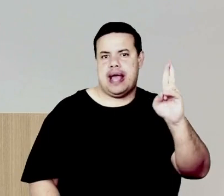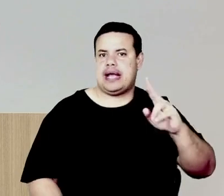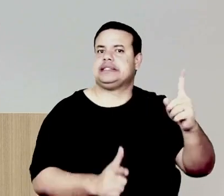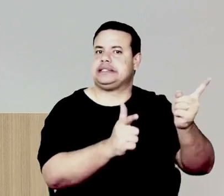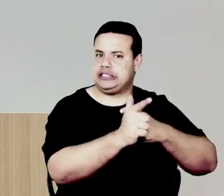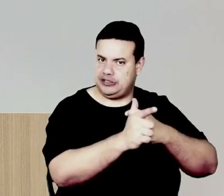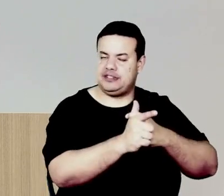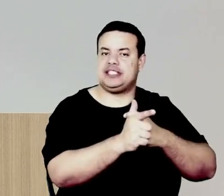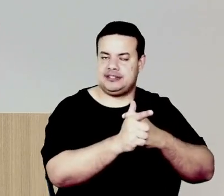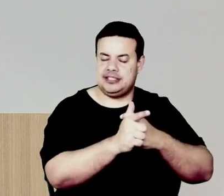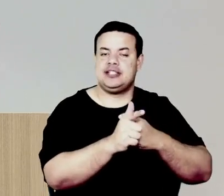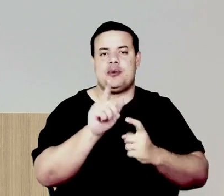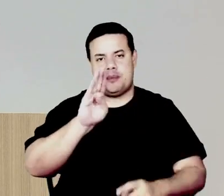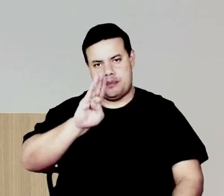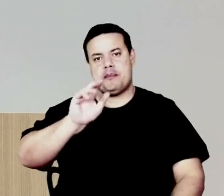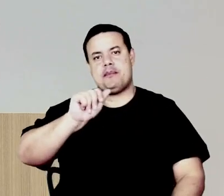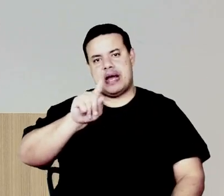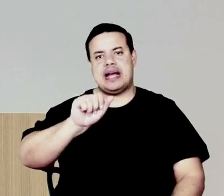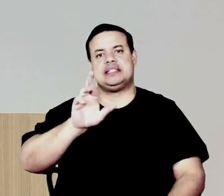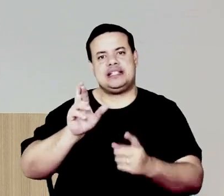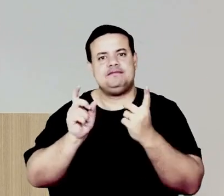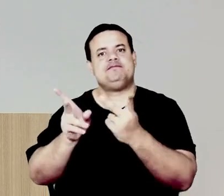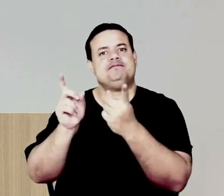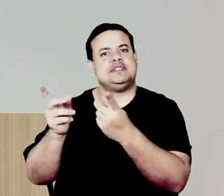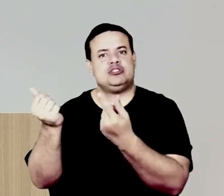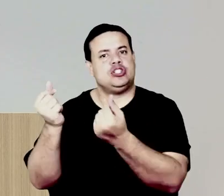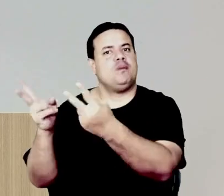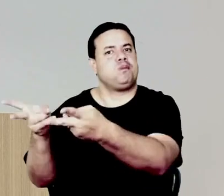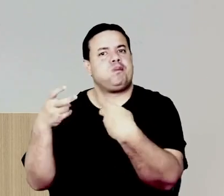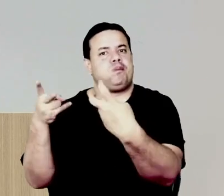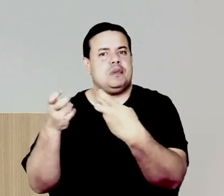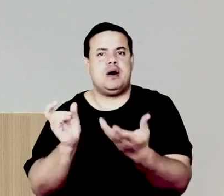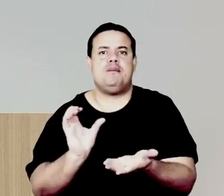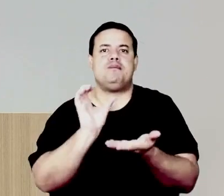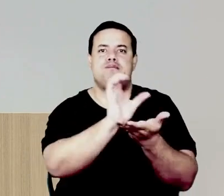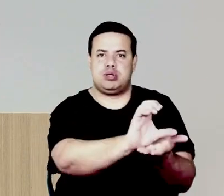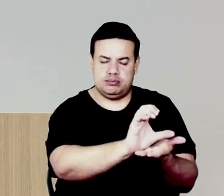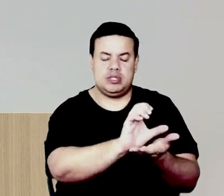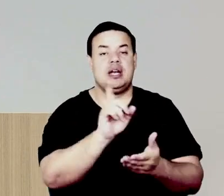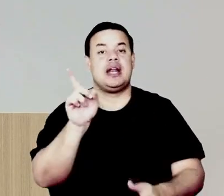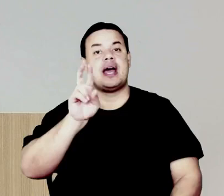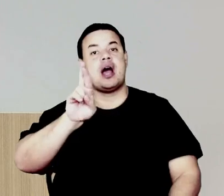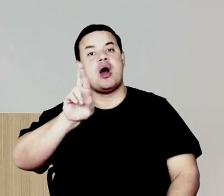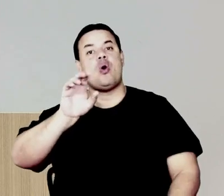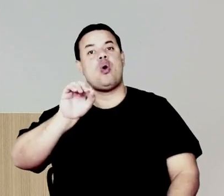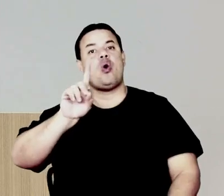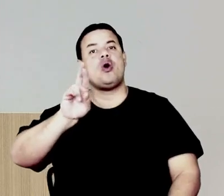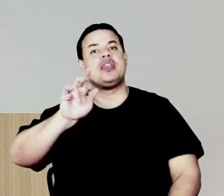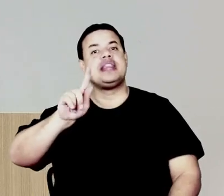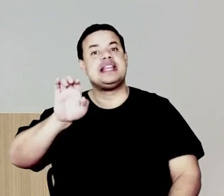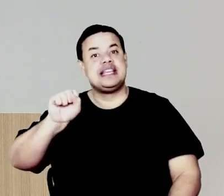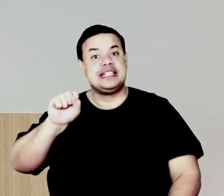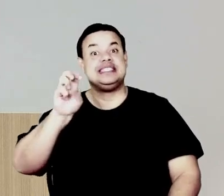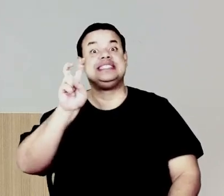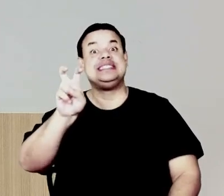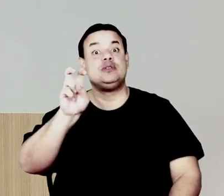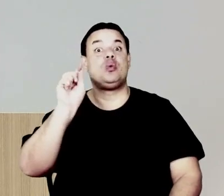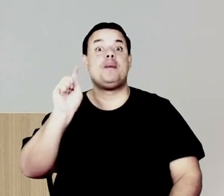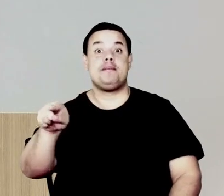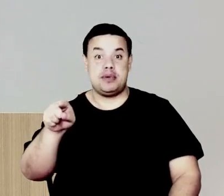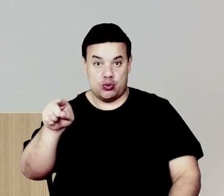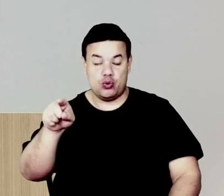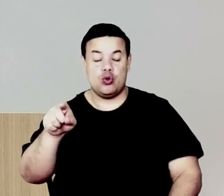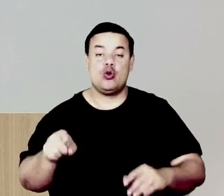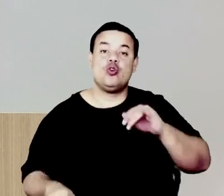Na Rodrigues, eu não tenho exato, mas é quase R$ 5.000. No Jorso, mais que três. Na Agrovet,